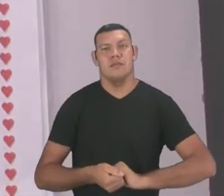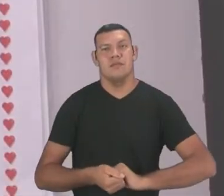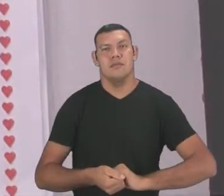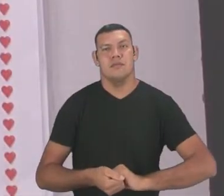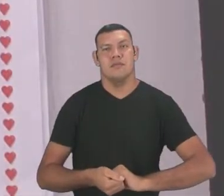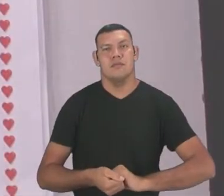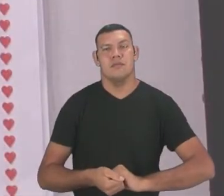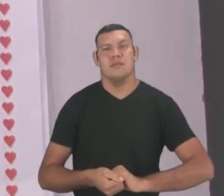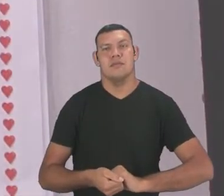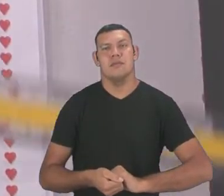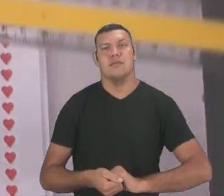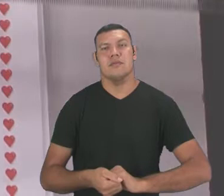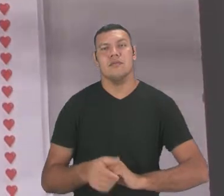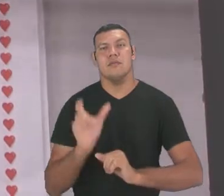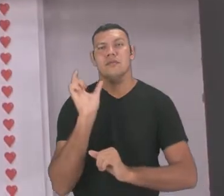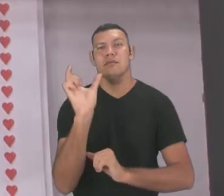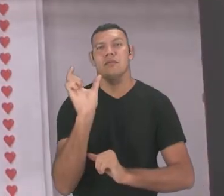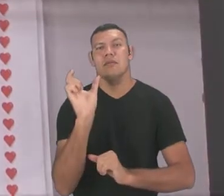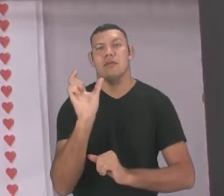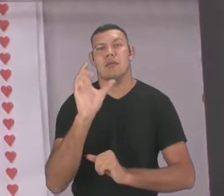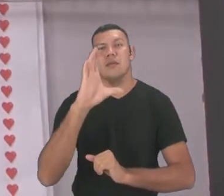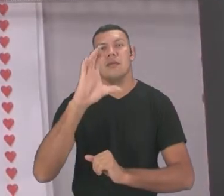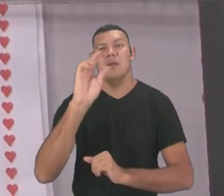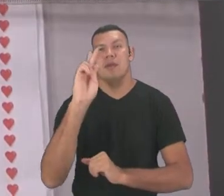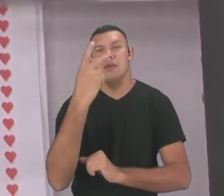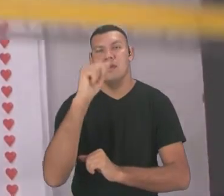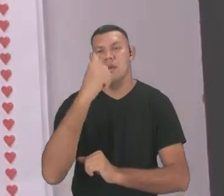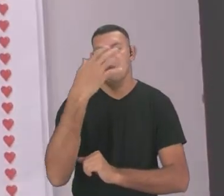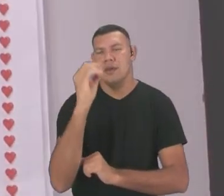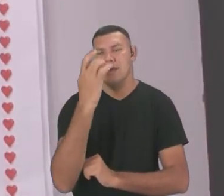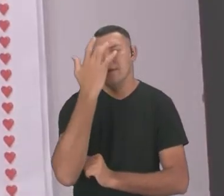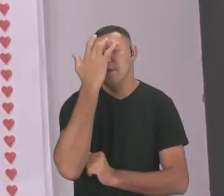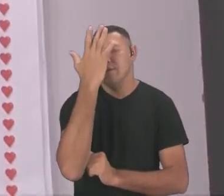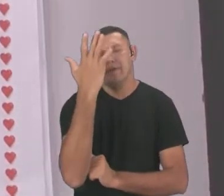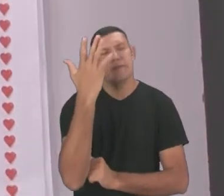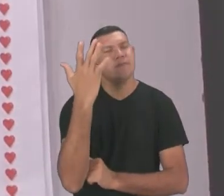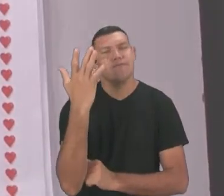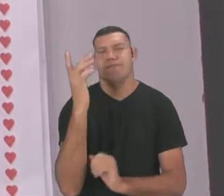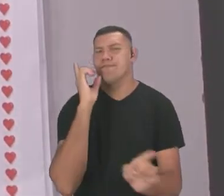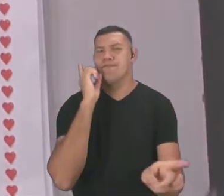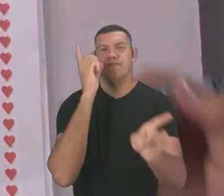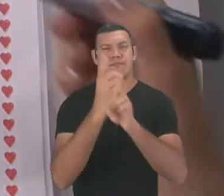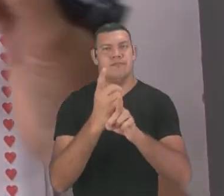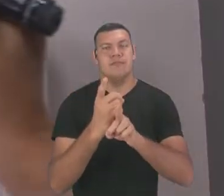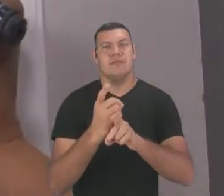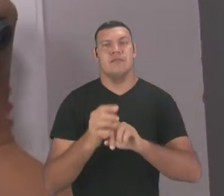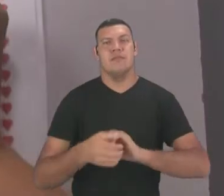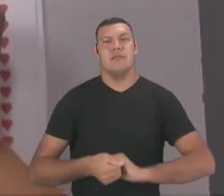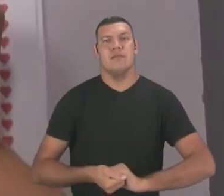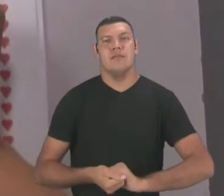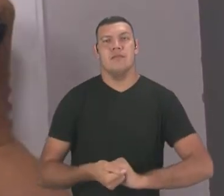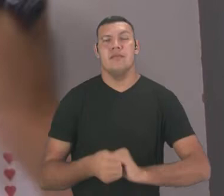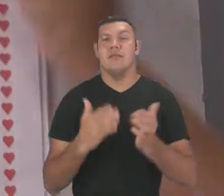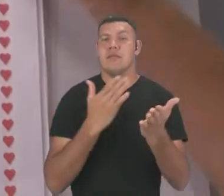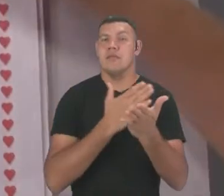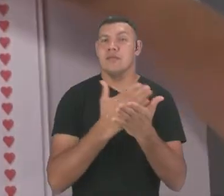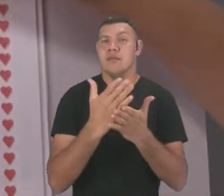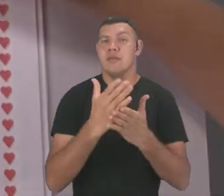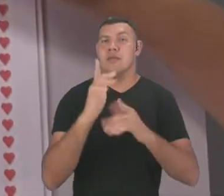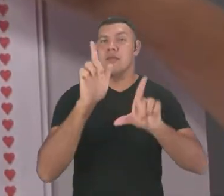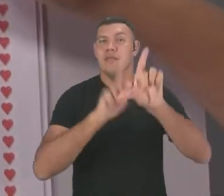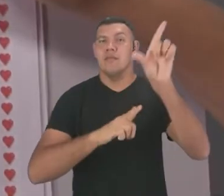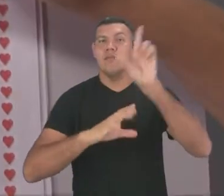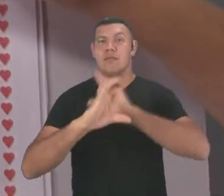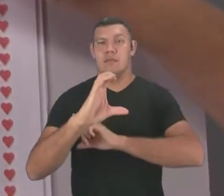sobrou a palavra chão ficou bem bem fácil encontrar essa palavra certo chão inicia na